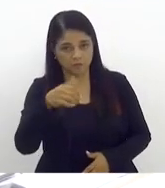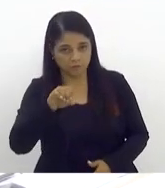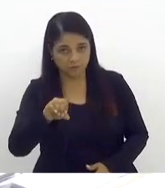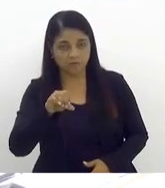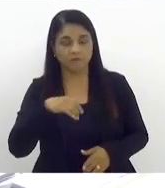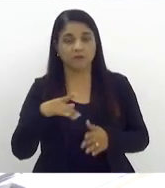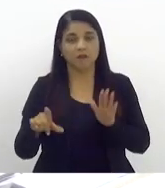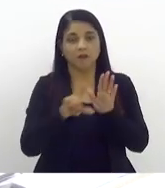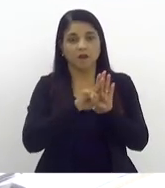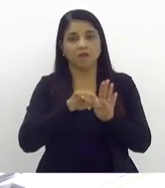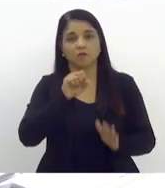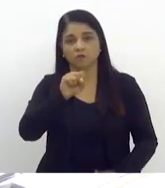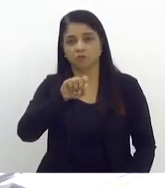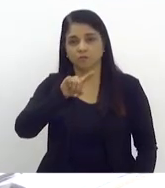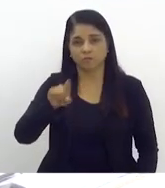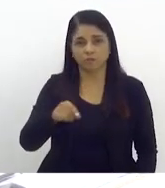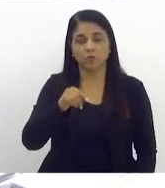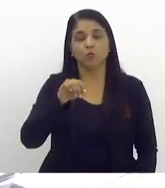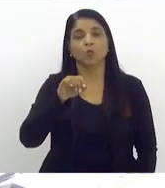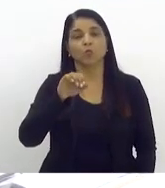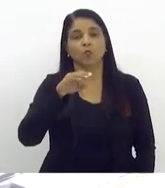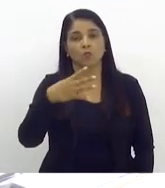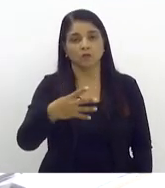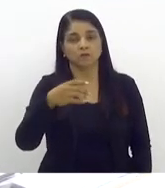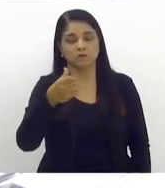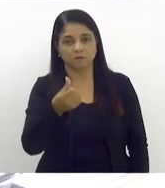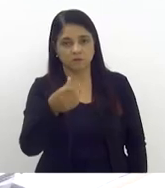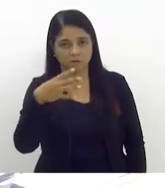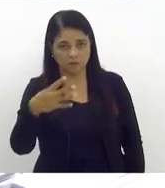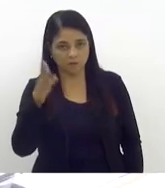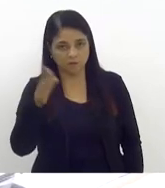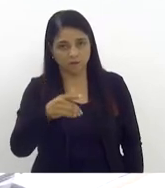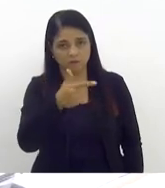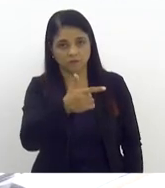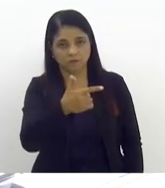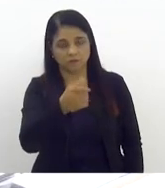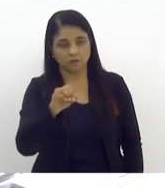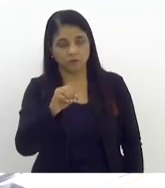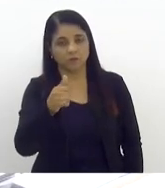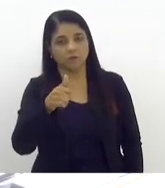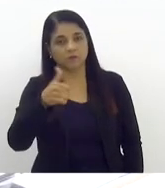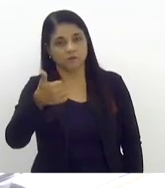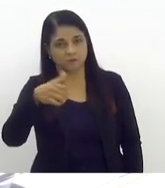lei 8.473, de 15 de julho de 2019.